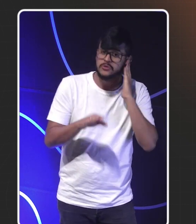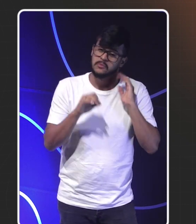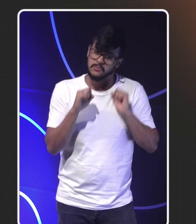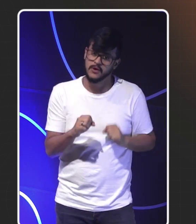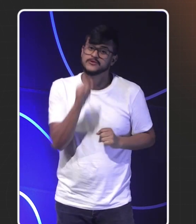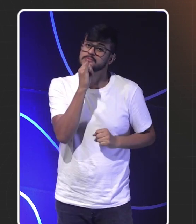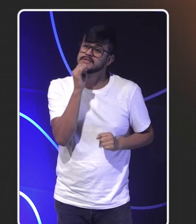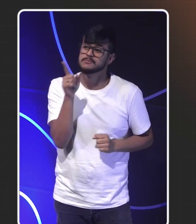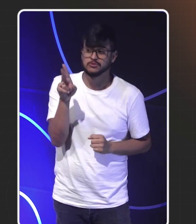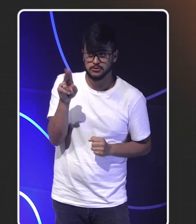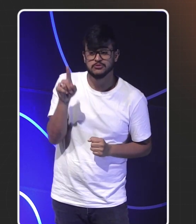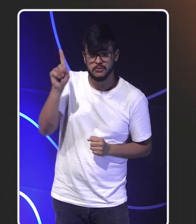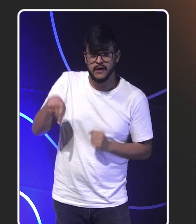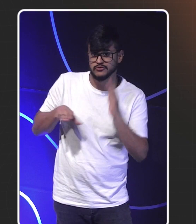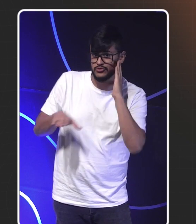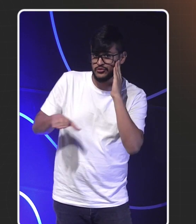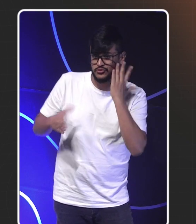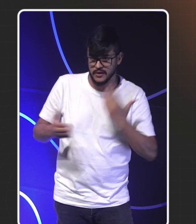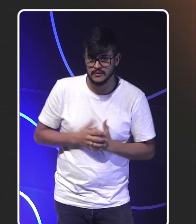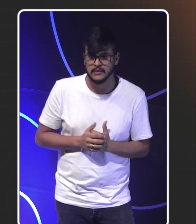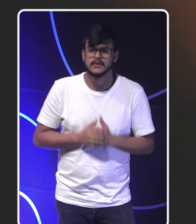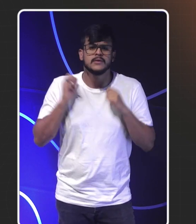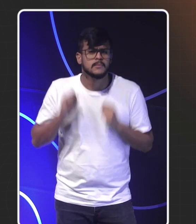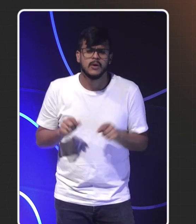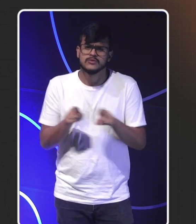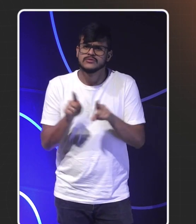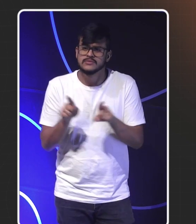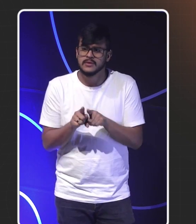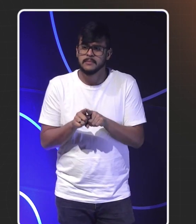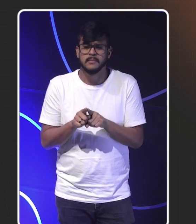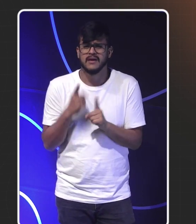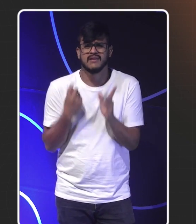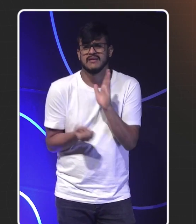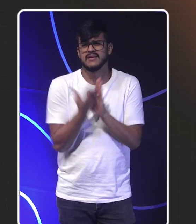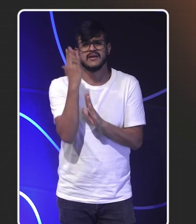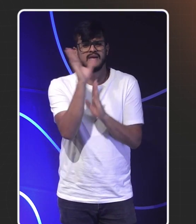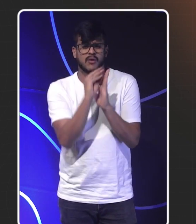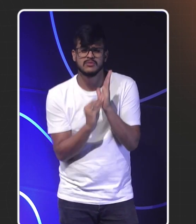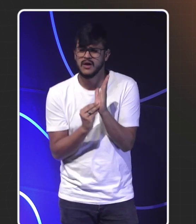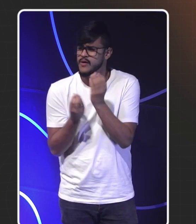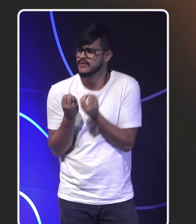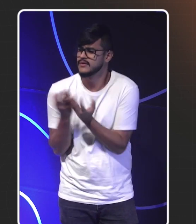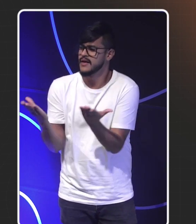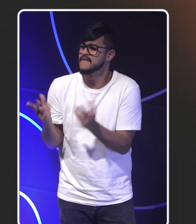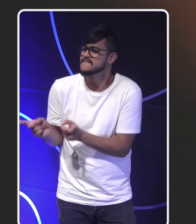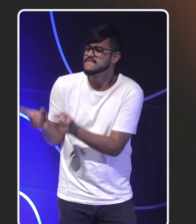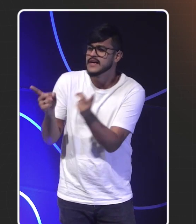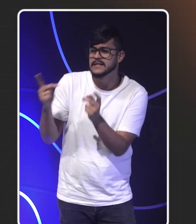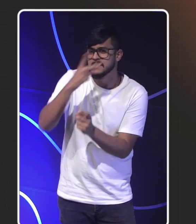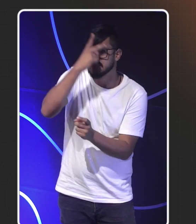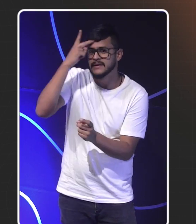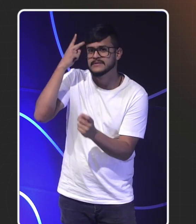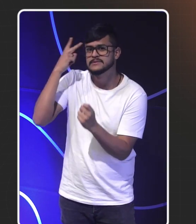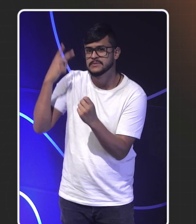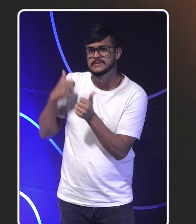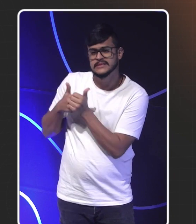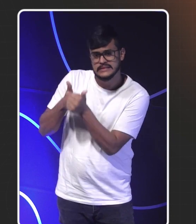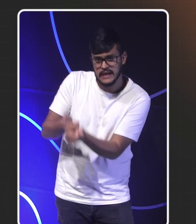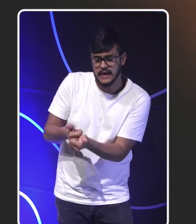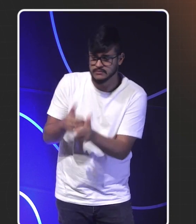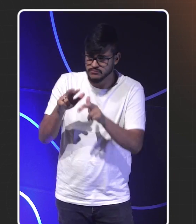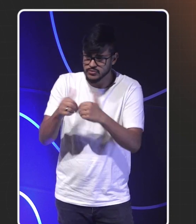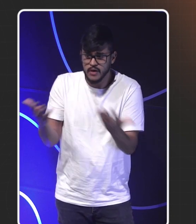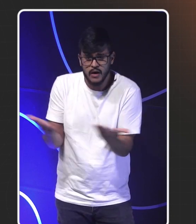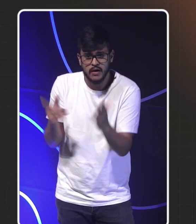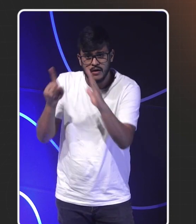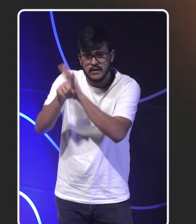do Dudu, você pode criar produtos pessoal, inclusive produtos físicos para vender para sua audiência e tal. Eu queria também falar com o Dudu um pouco mais desse outro